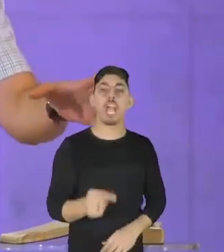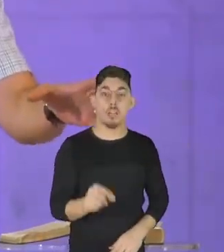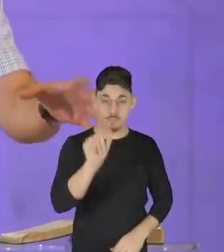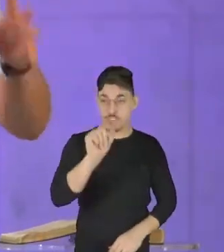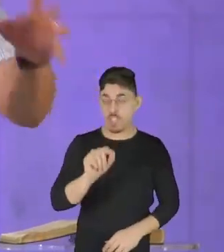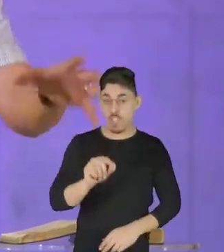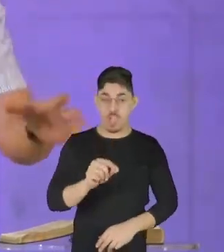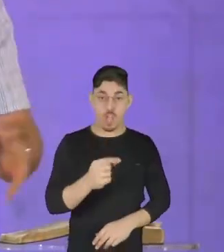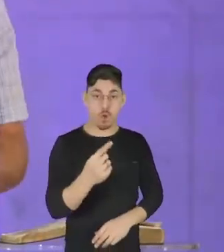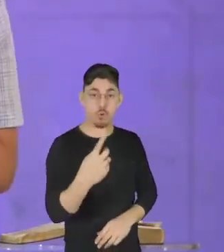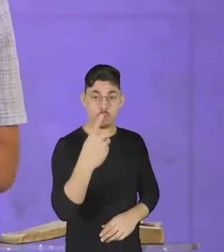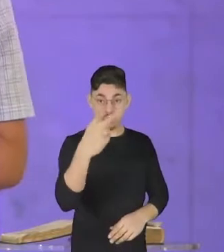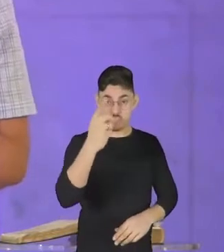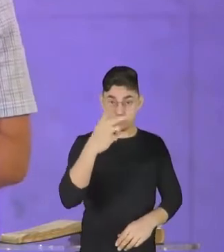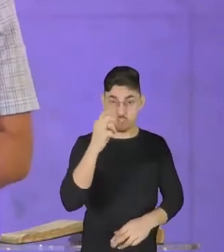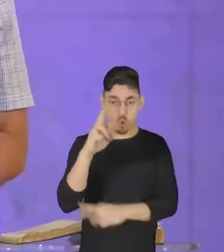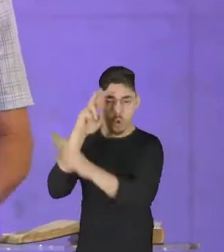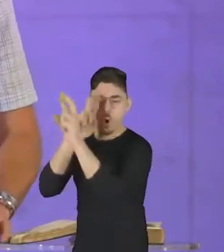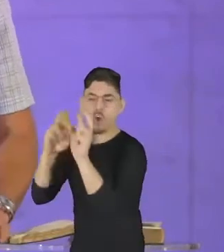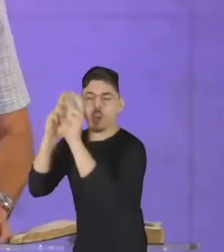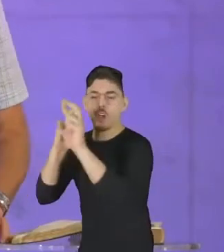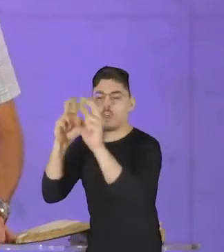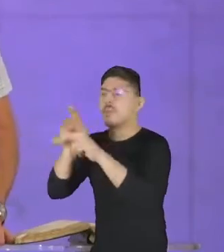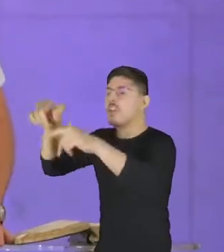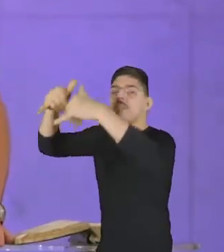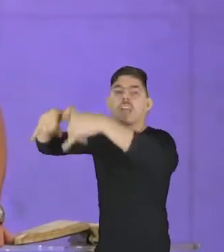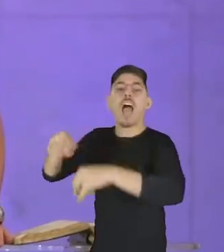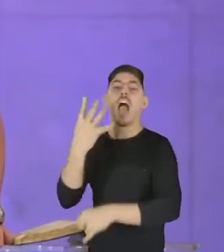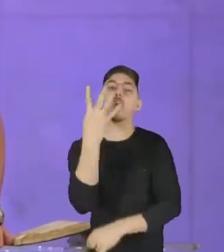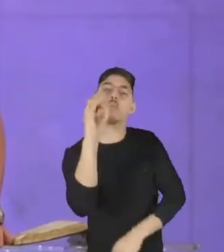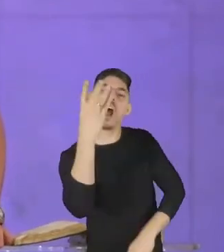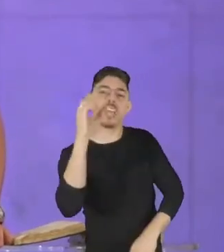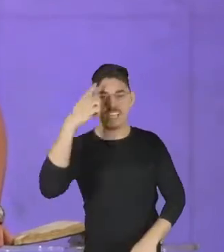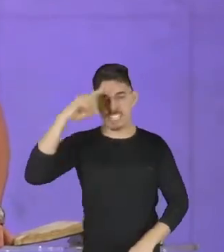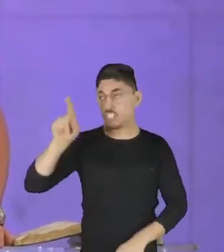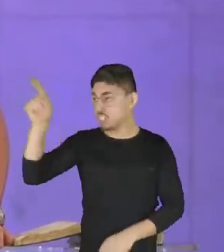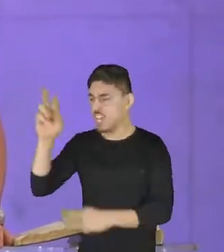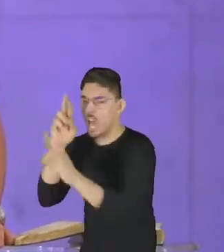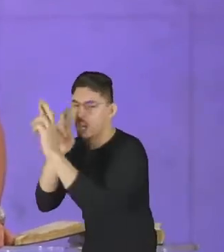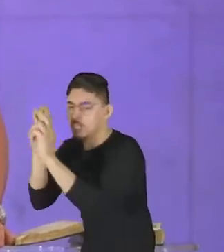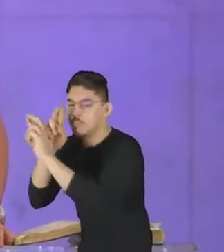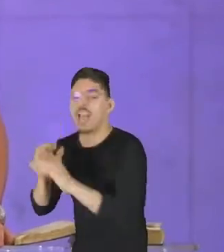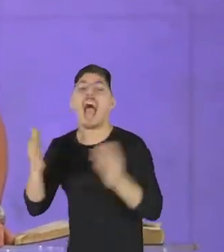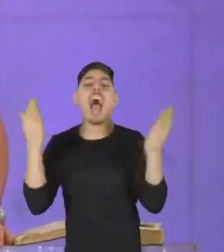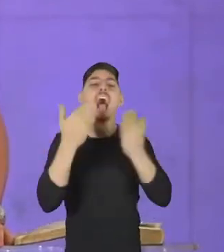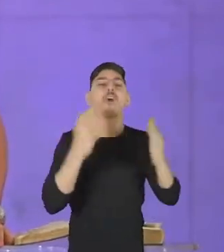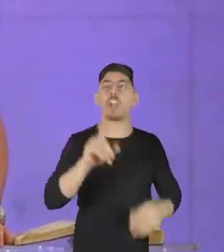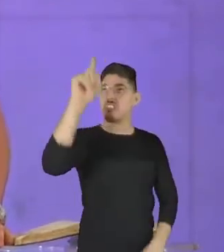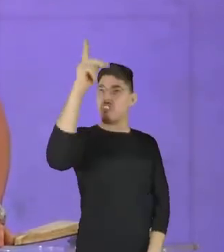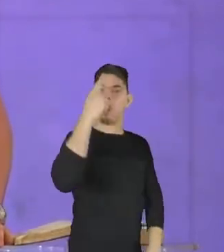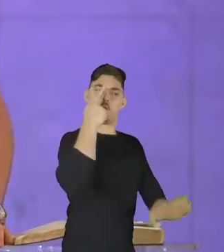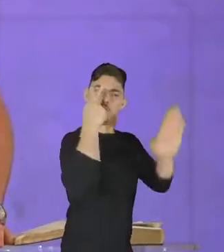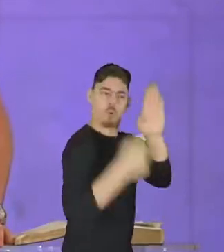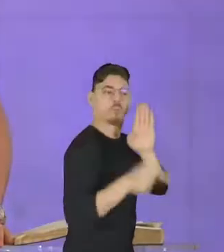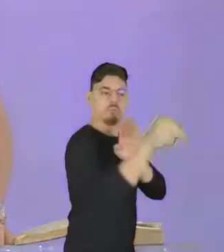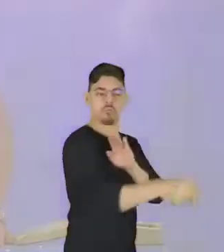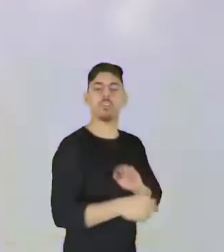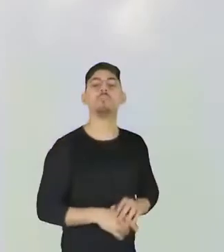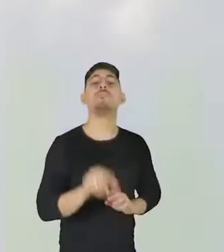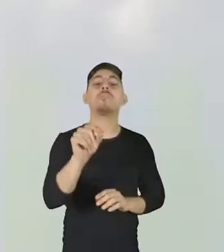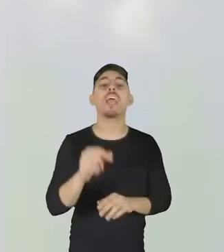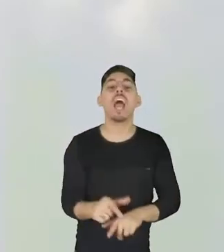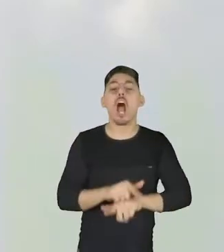dia, peregrinando no deserto. O deserto, meus queridos, olha, presta atenção nisso, o deserto, ele é resultado